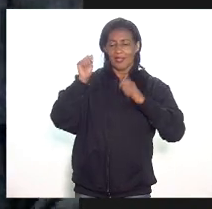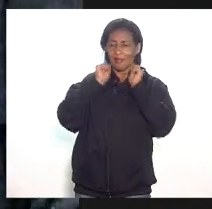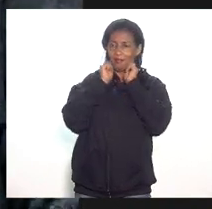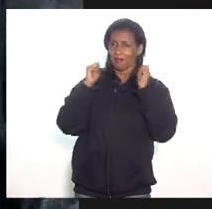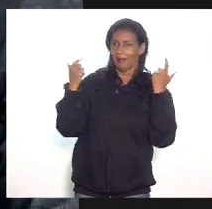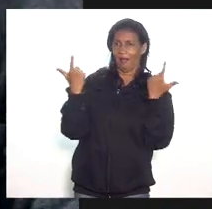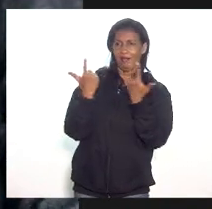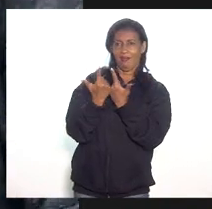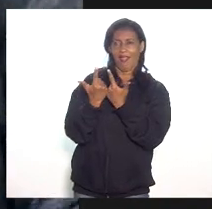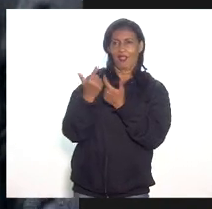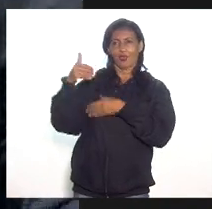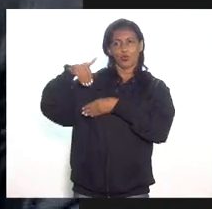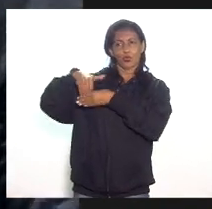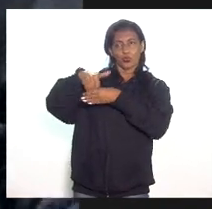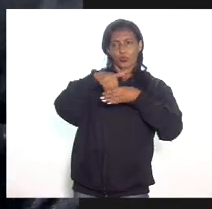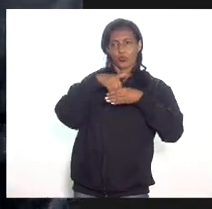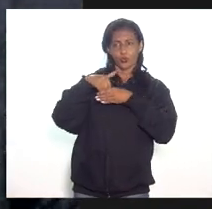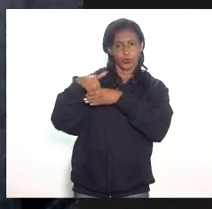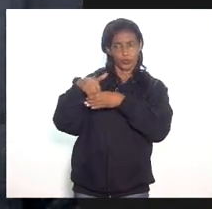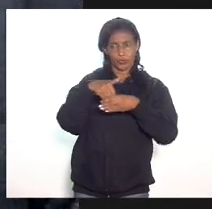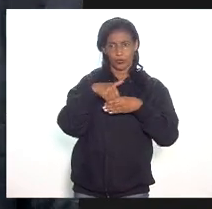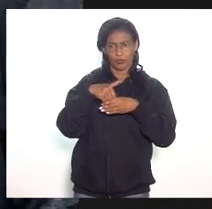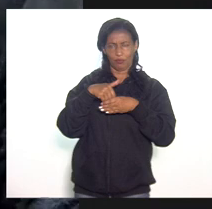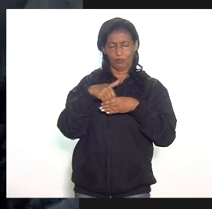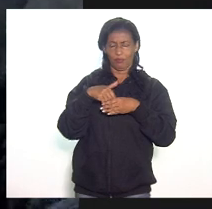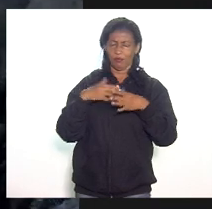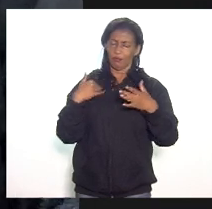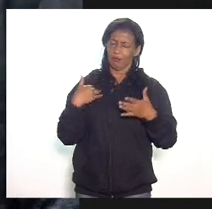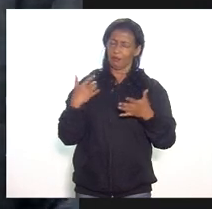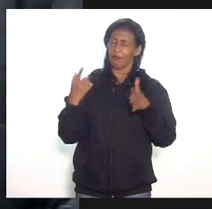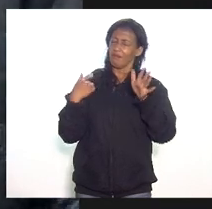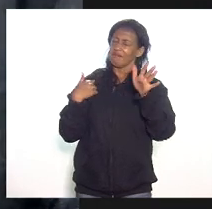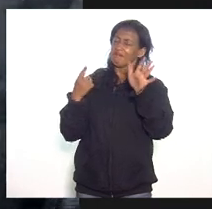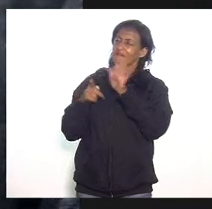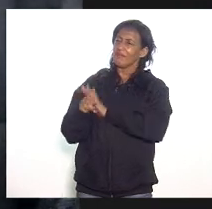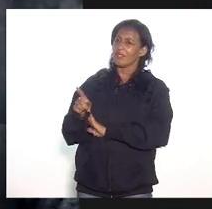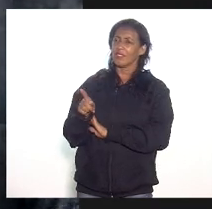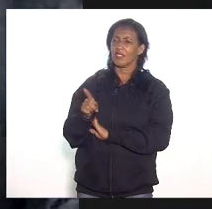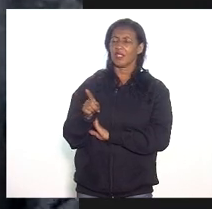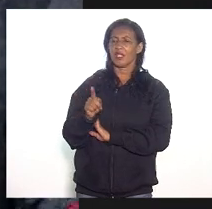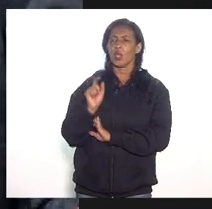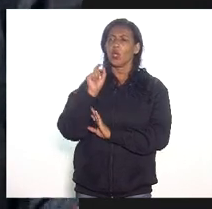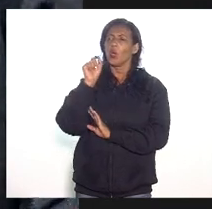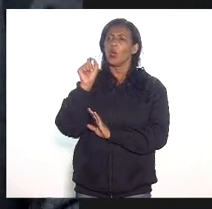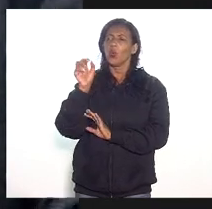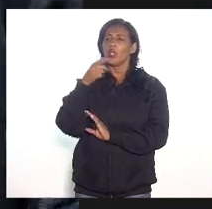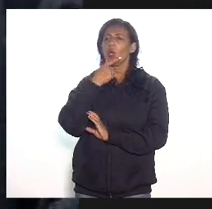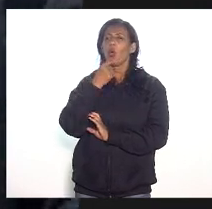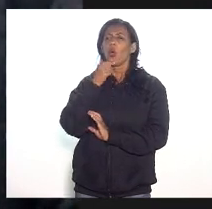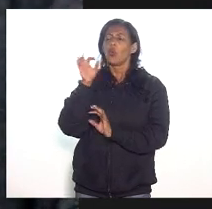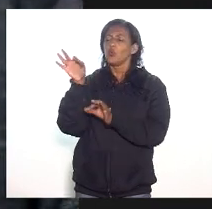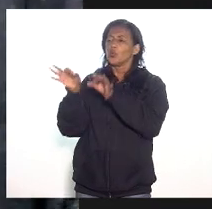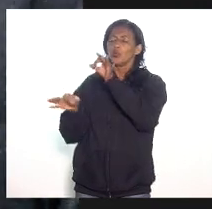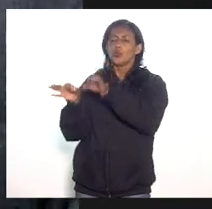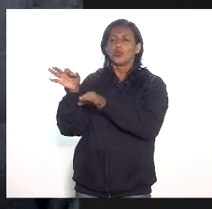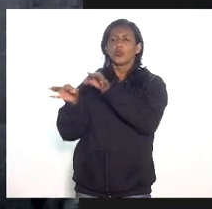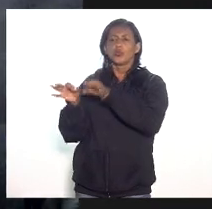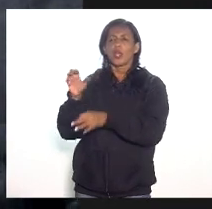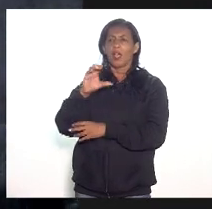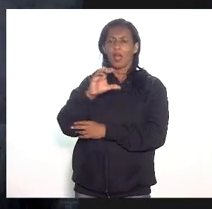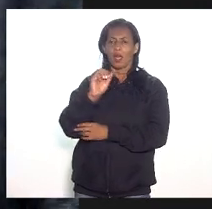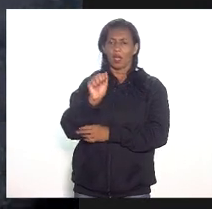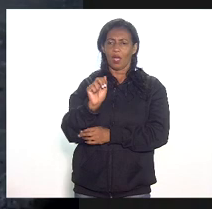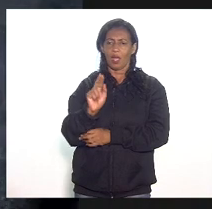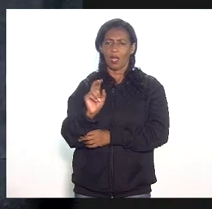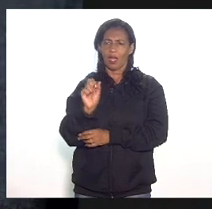legislativa. E aí questiona-se, o que seria para um juiz causas de alta complexidade? Seria um